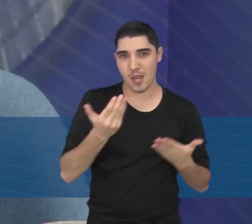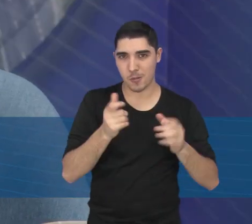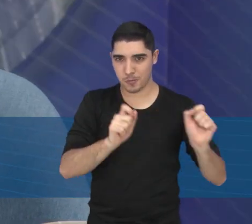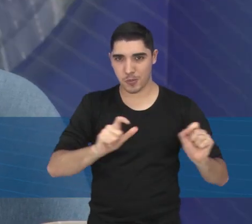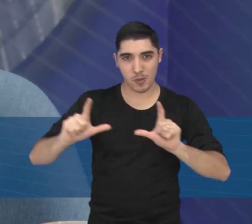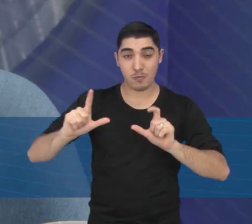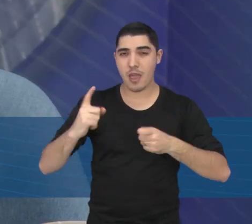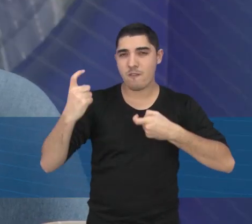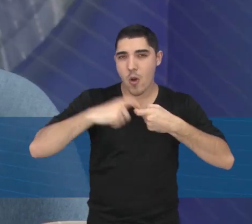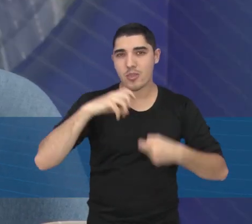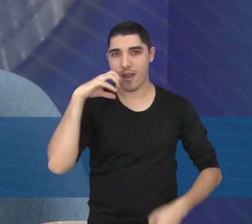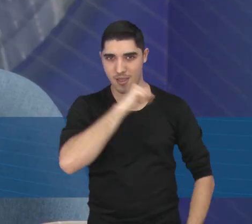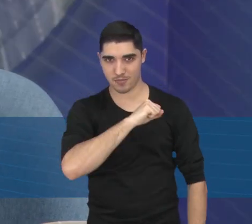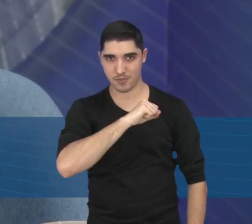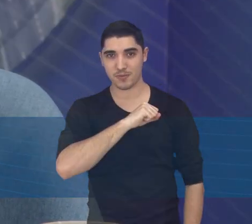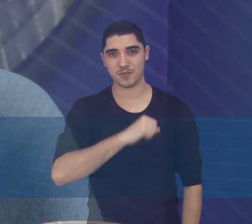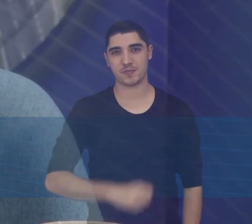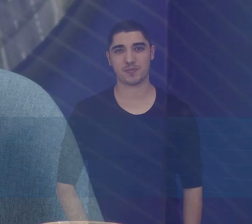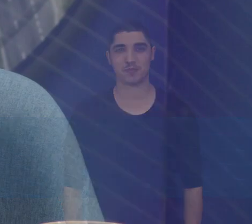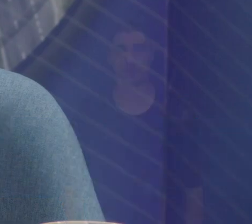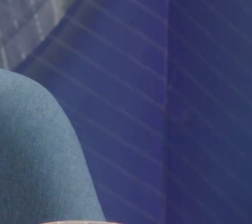da Cidade, mas a gente volta já com a gente.